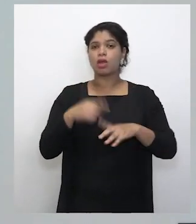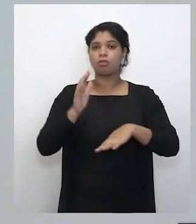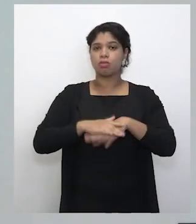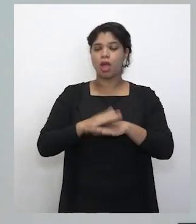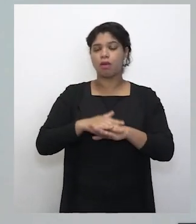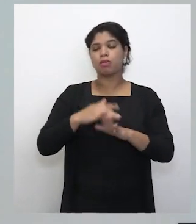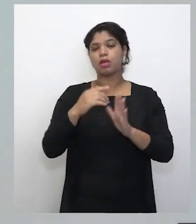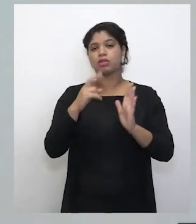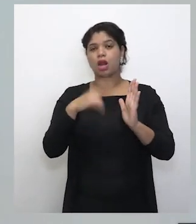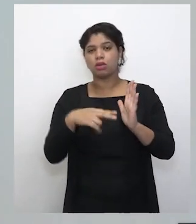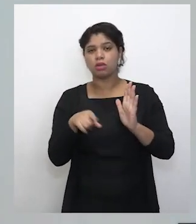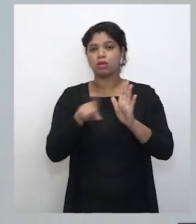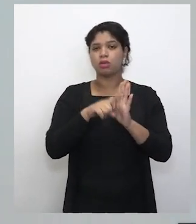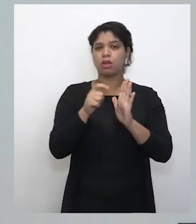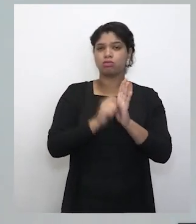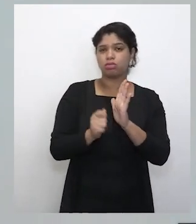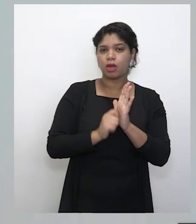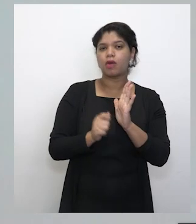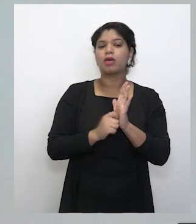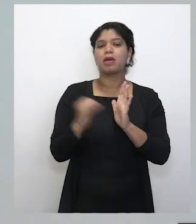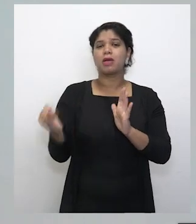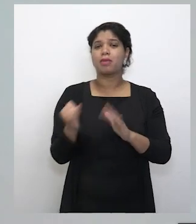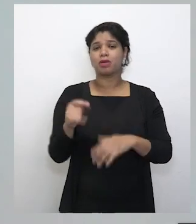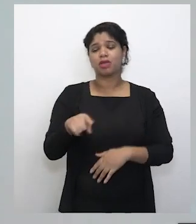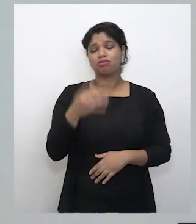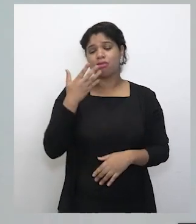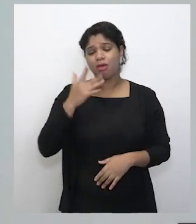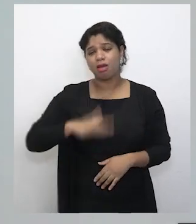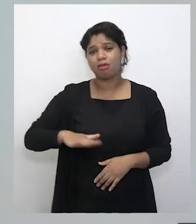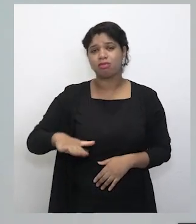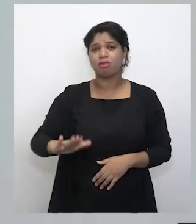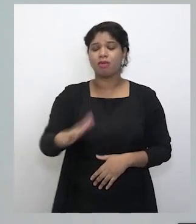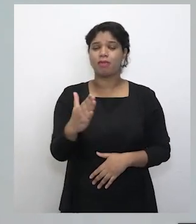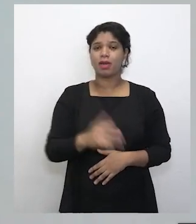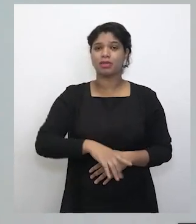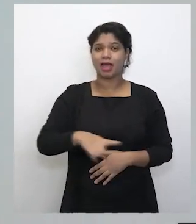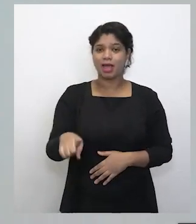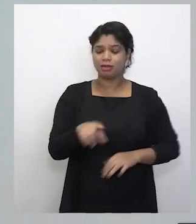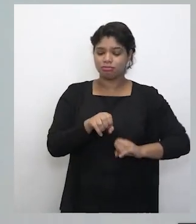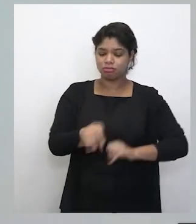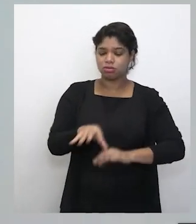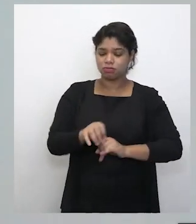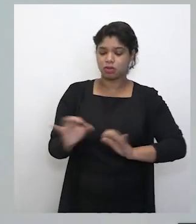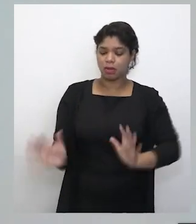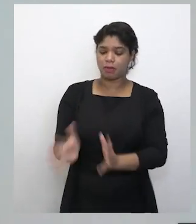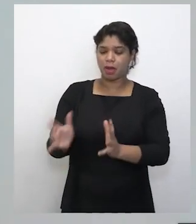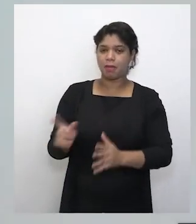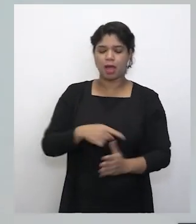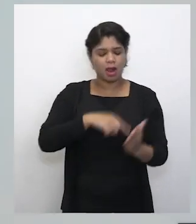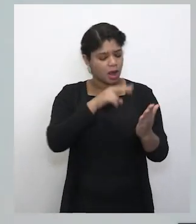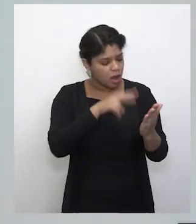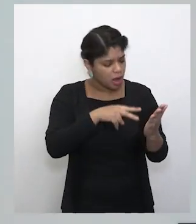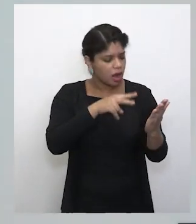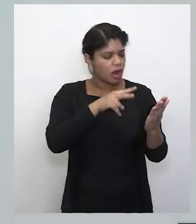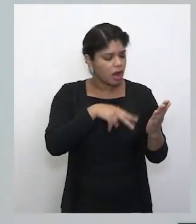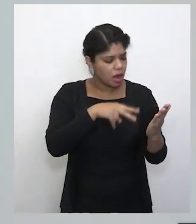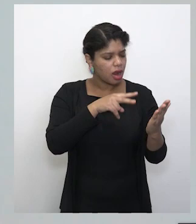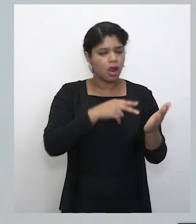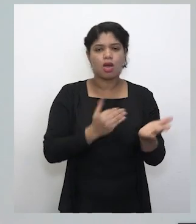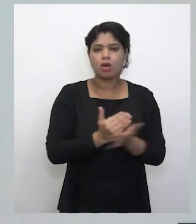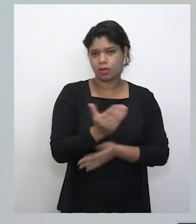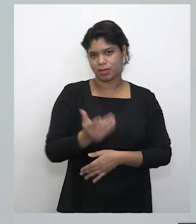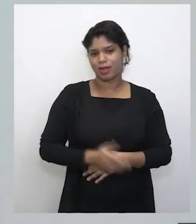leitura e escrita assumem desde a infância na formação de leitores e escritores. É como já